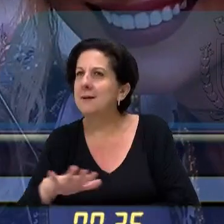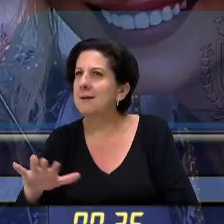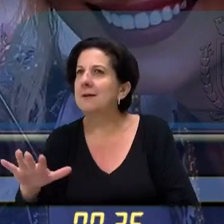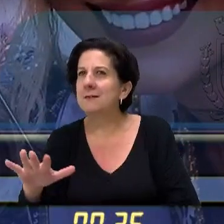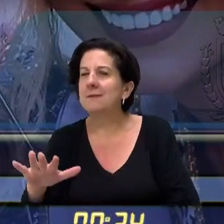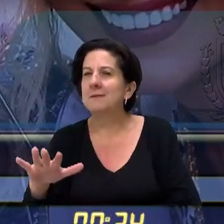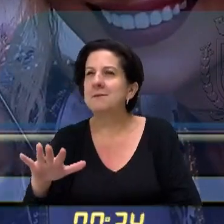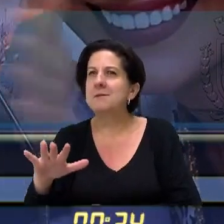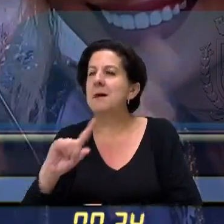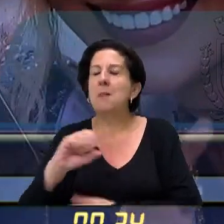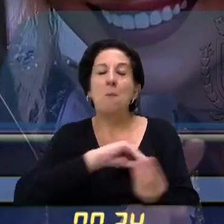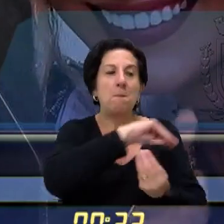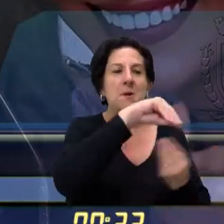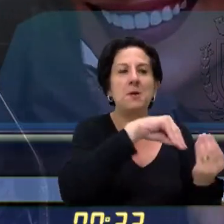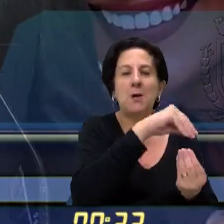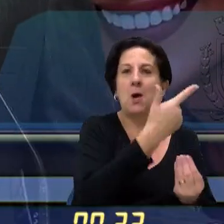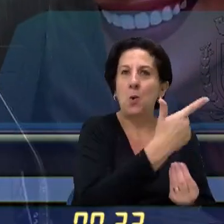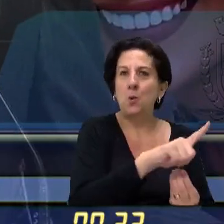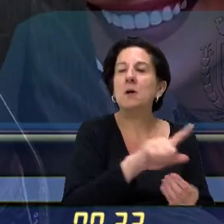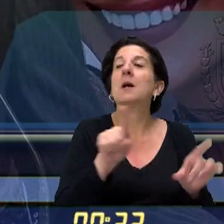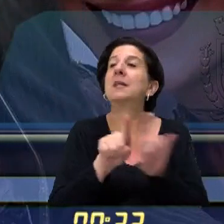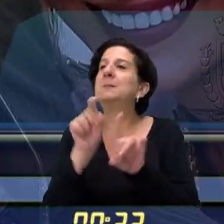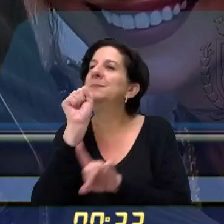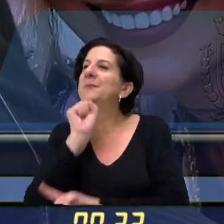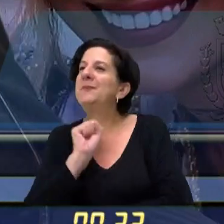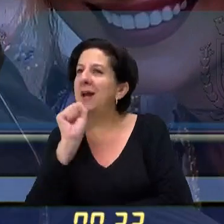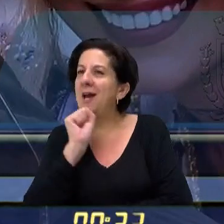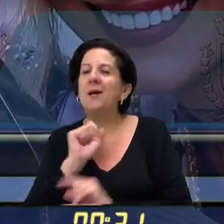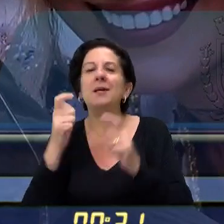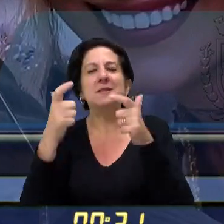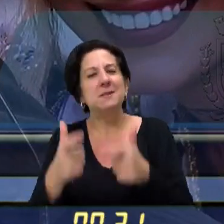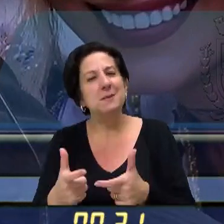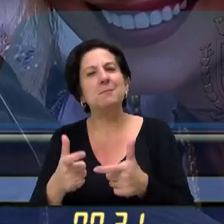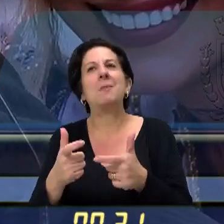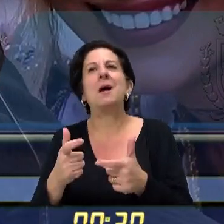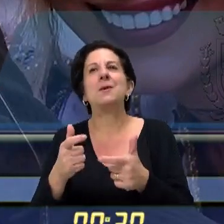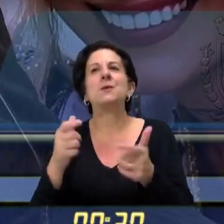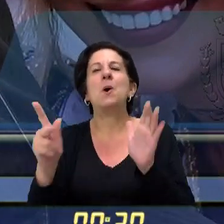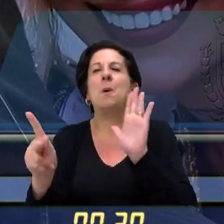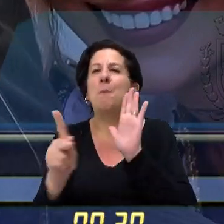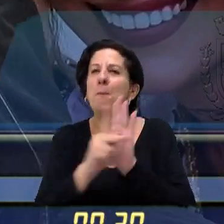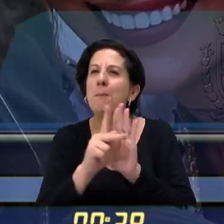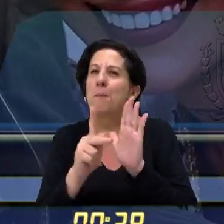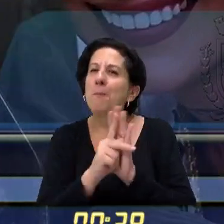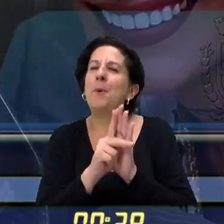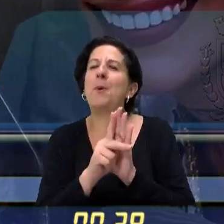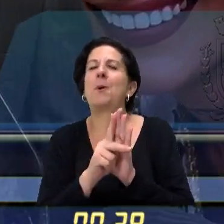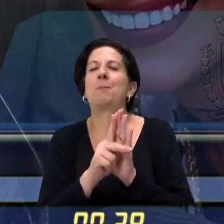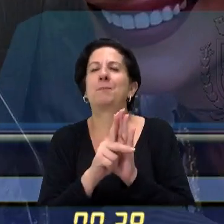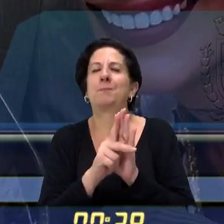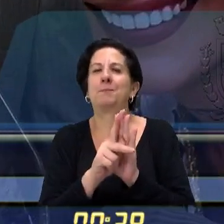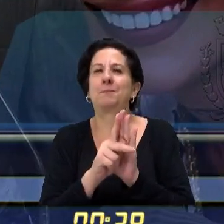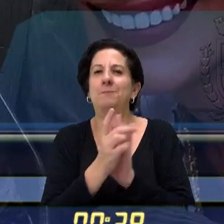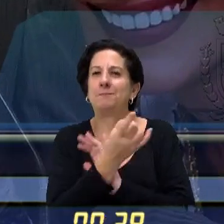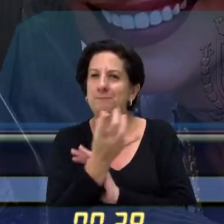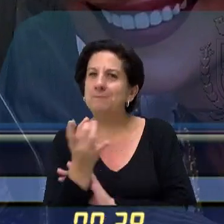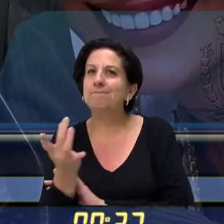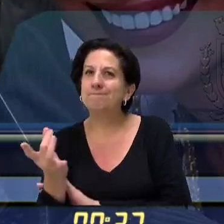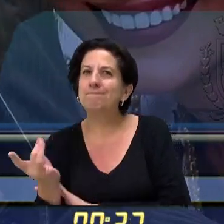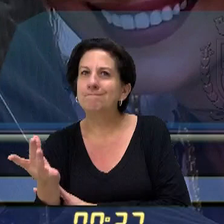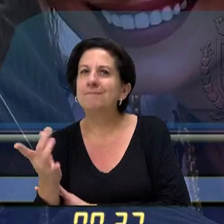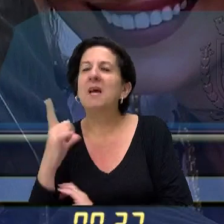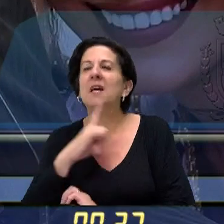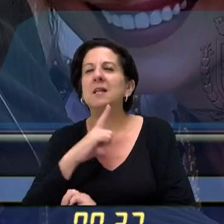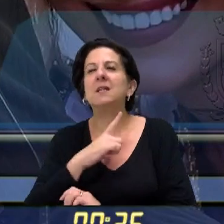nossos adolescentes, os nossos idosos, com espaços adequados e para que as pessoas possam fazer aquele